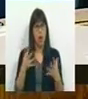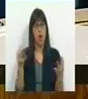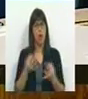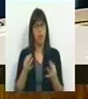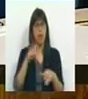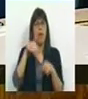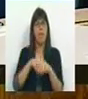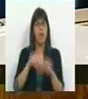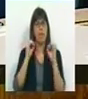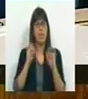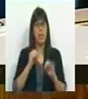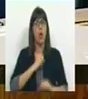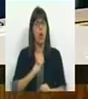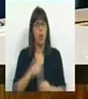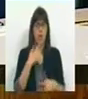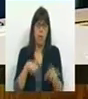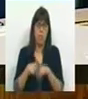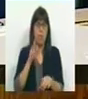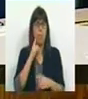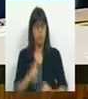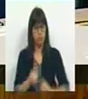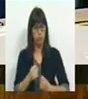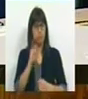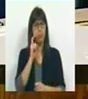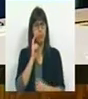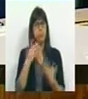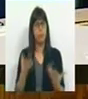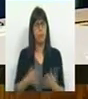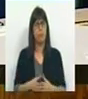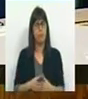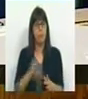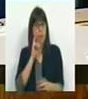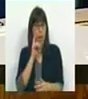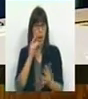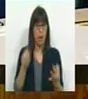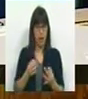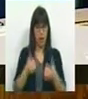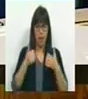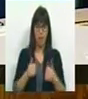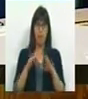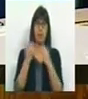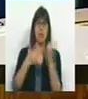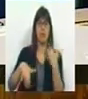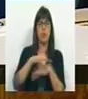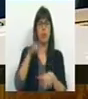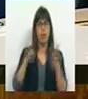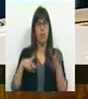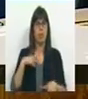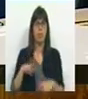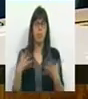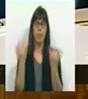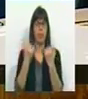qualificadas e sem votos contra, revelam, no fundo, políticas consistentes e que garantem, para bem da sociedade portuguesa,